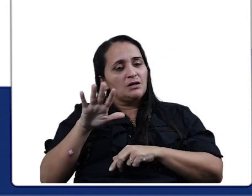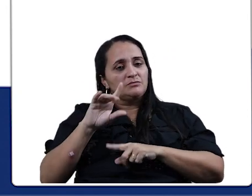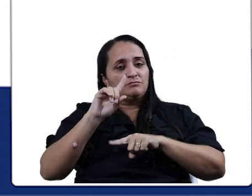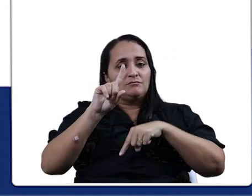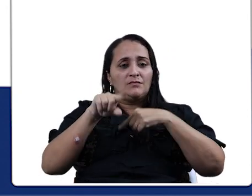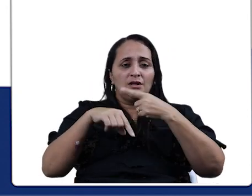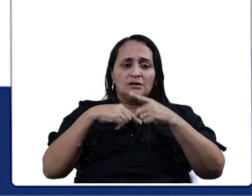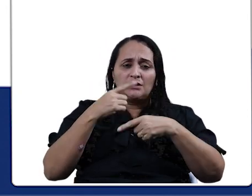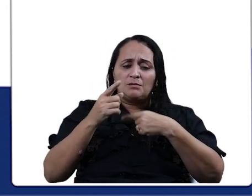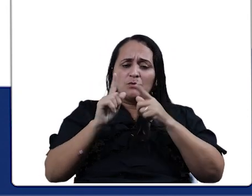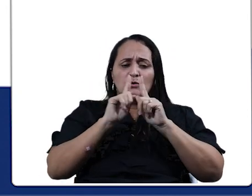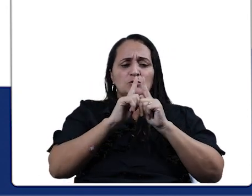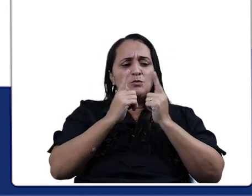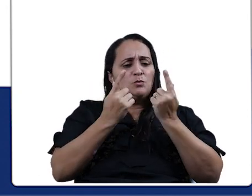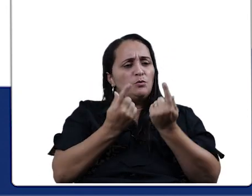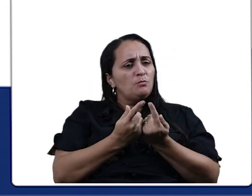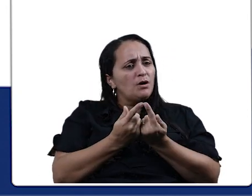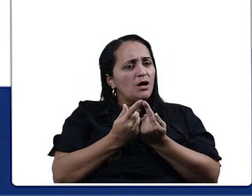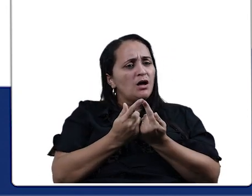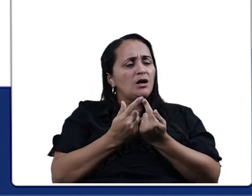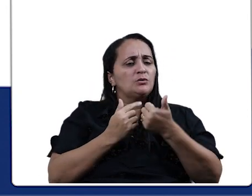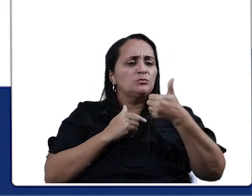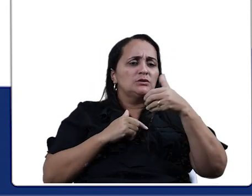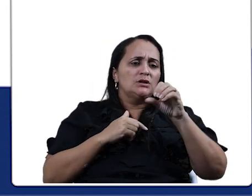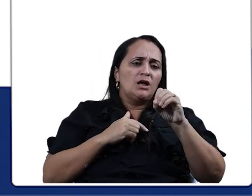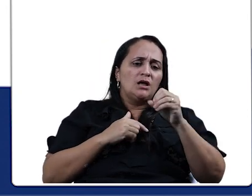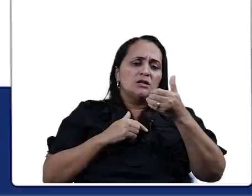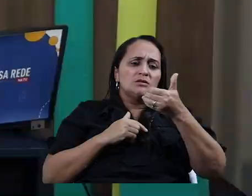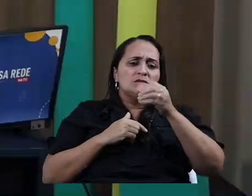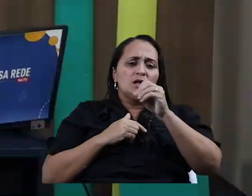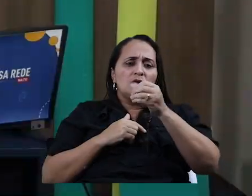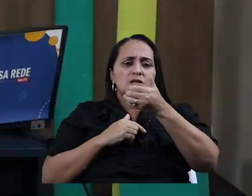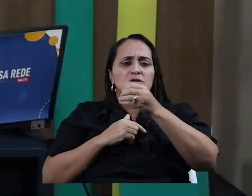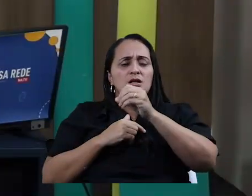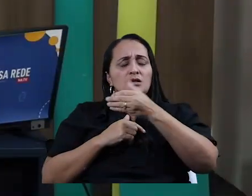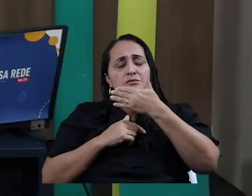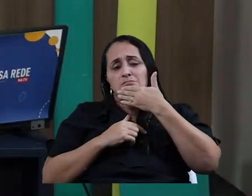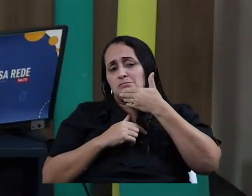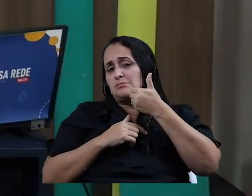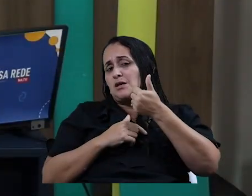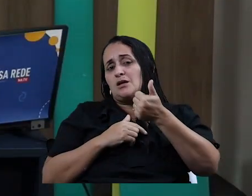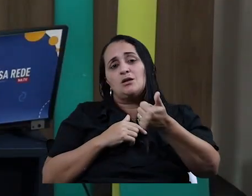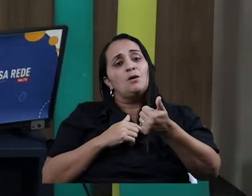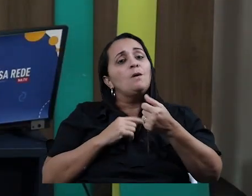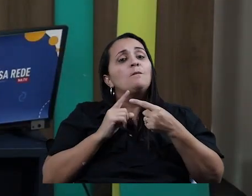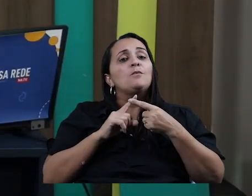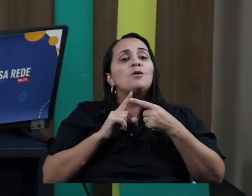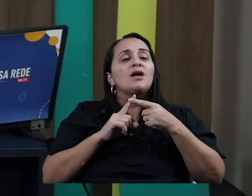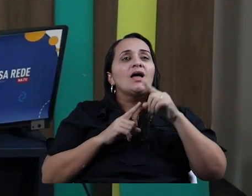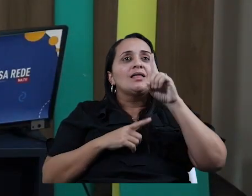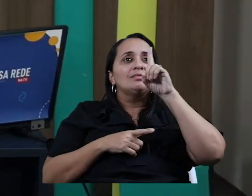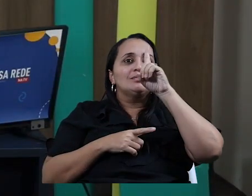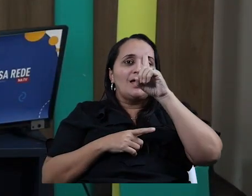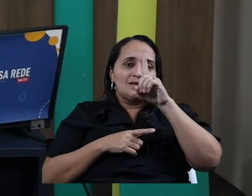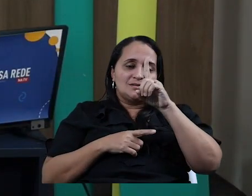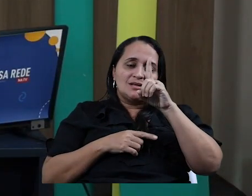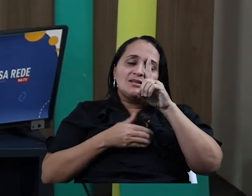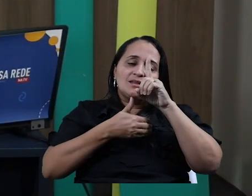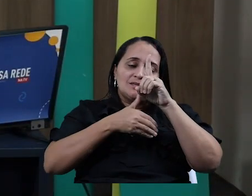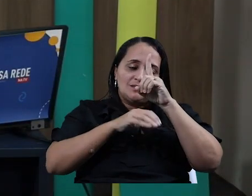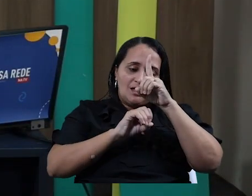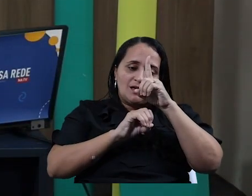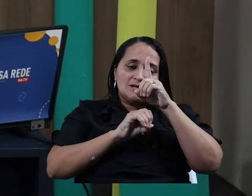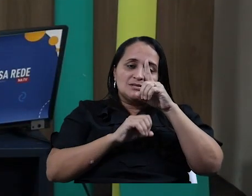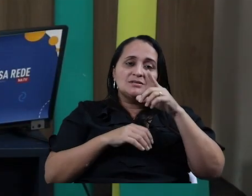de 10 em 10, formando assim as dezenas. Ele viu que visualmente não estava dando conta de saber a quantidade.